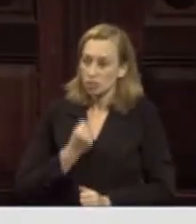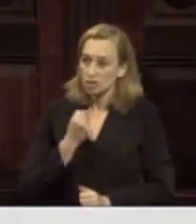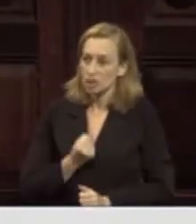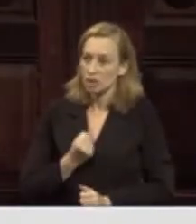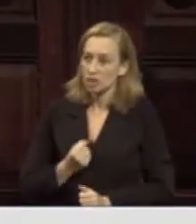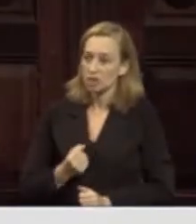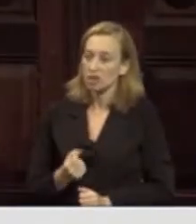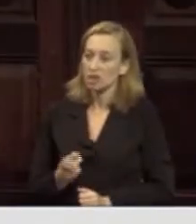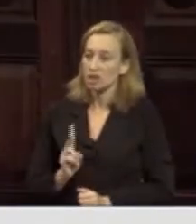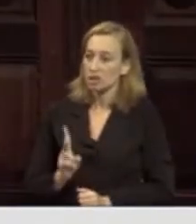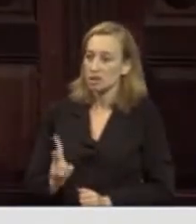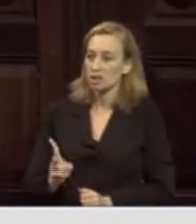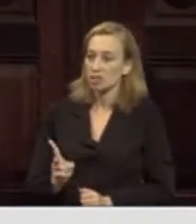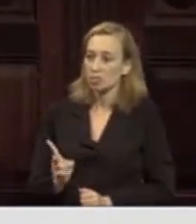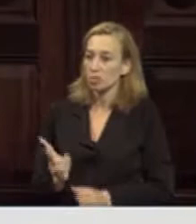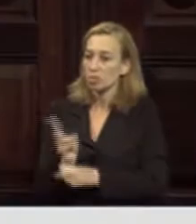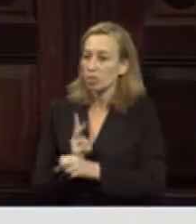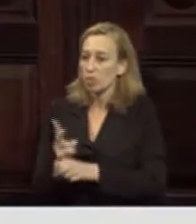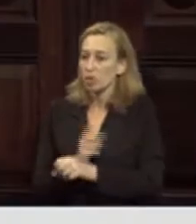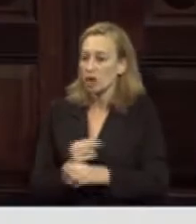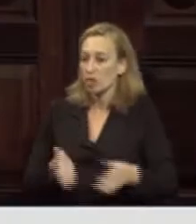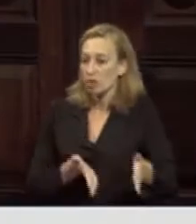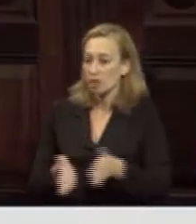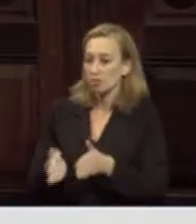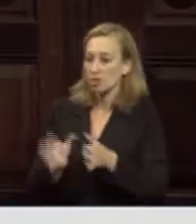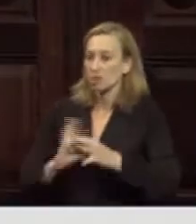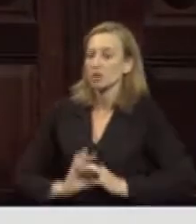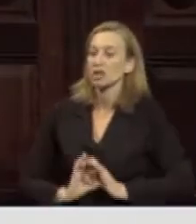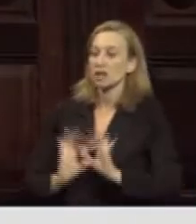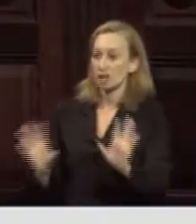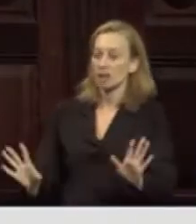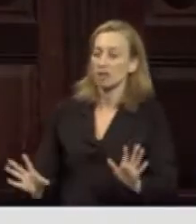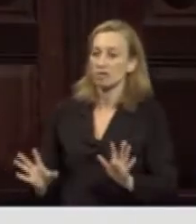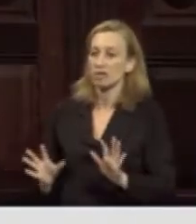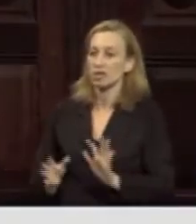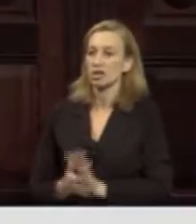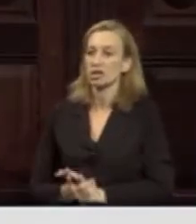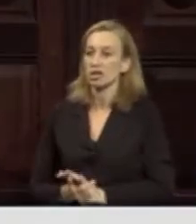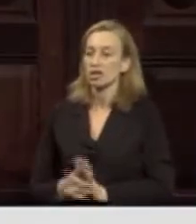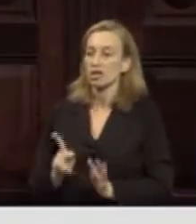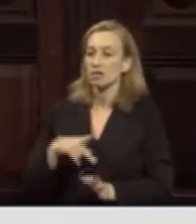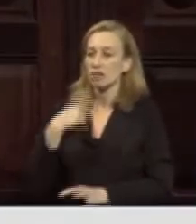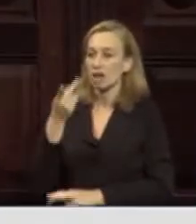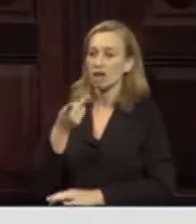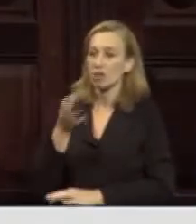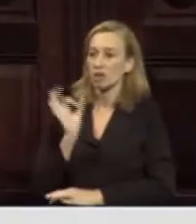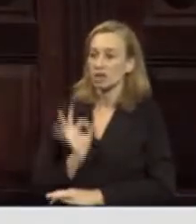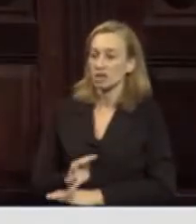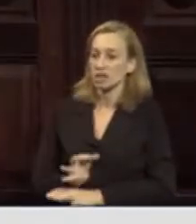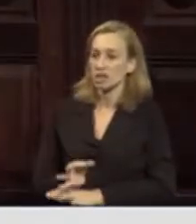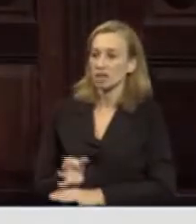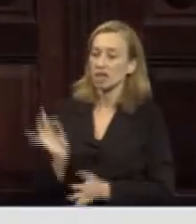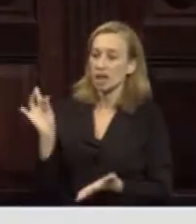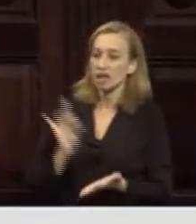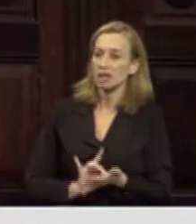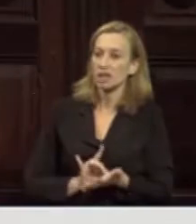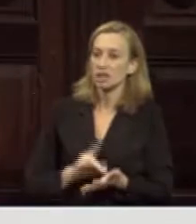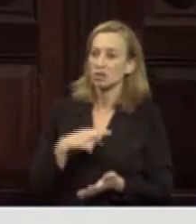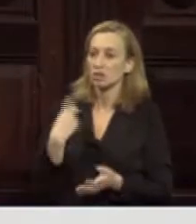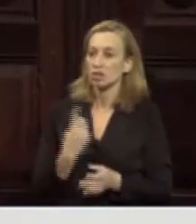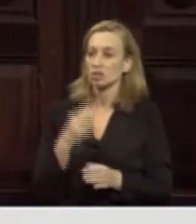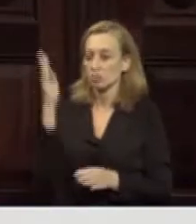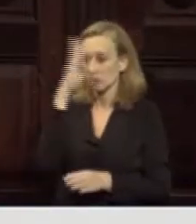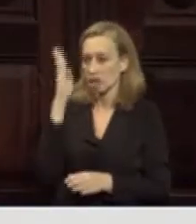buscar sempre um caminho de independência que me proporcione falar aquilo que realmente é a realidade do nosso